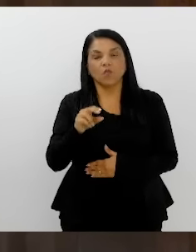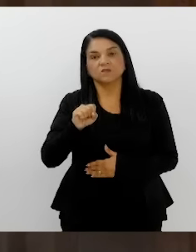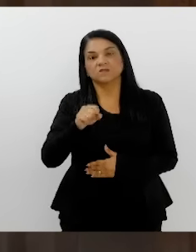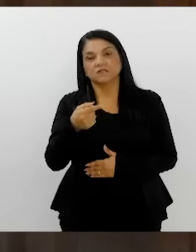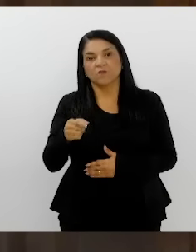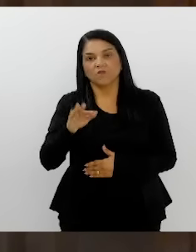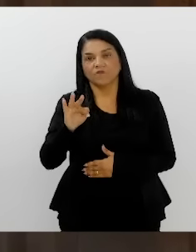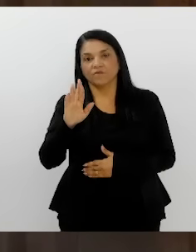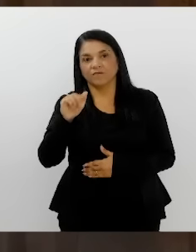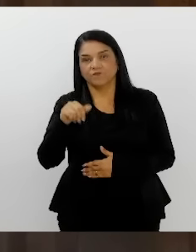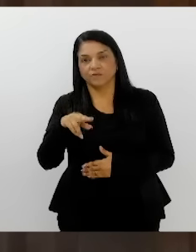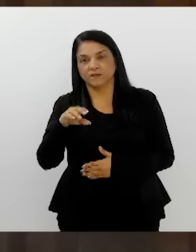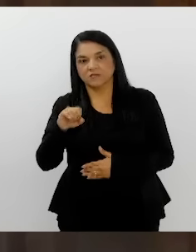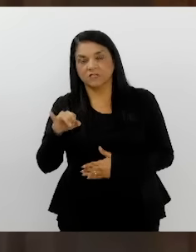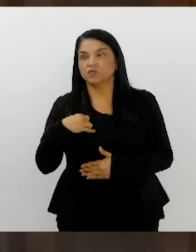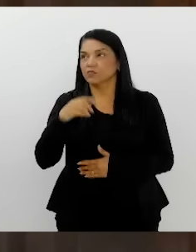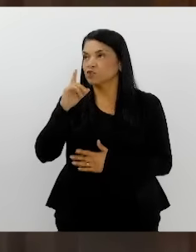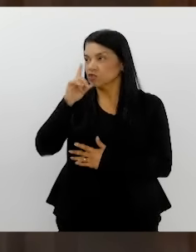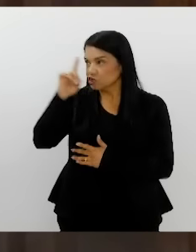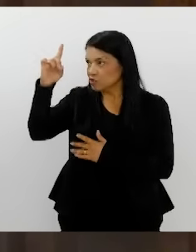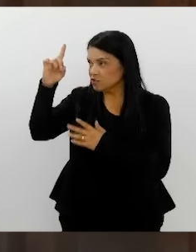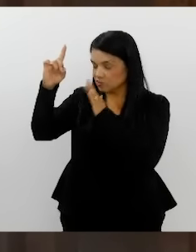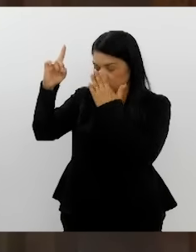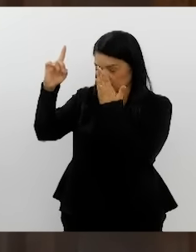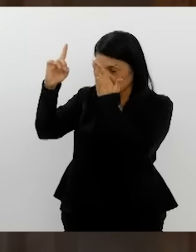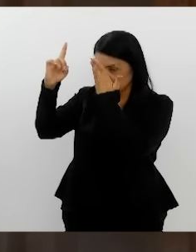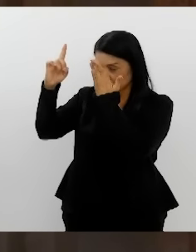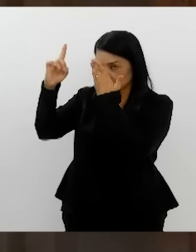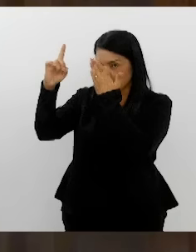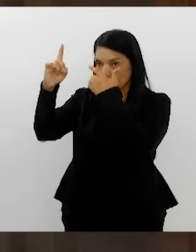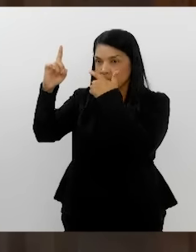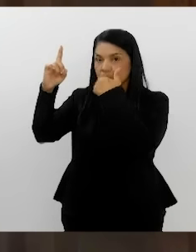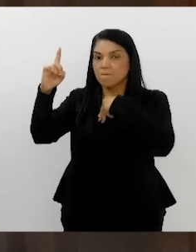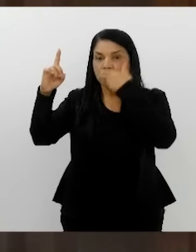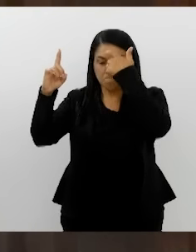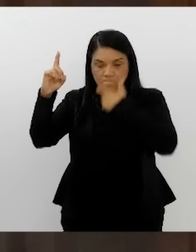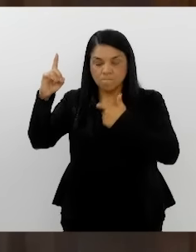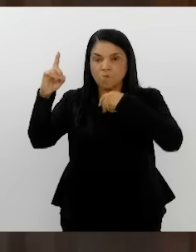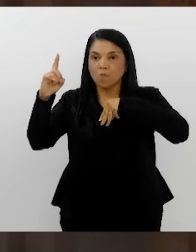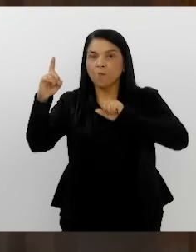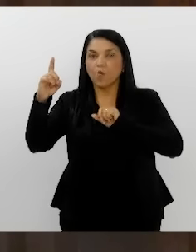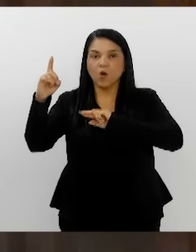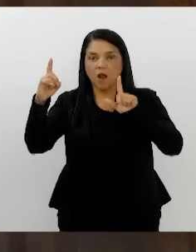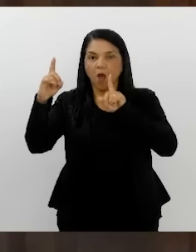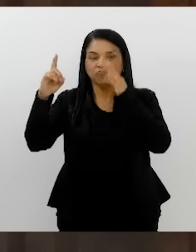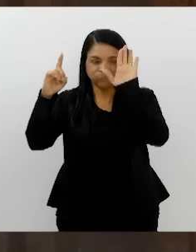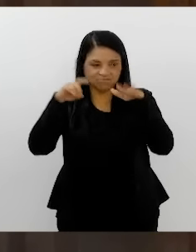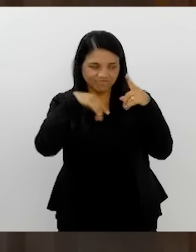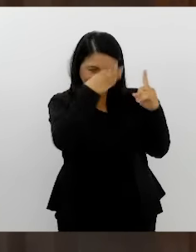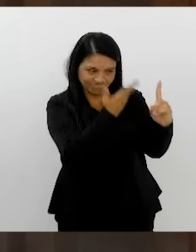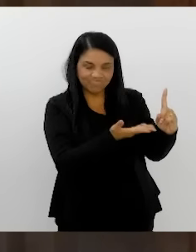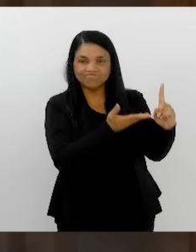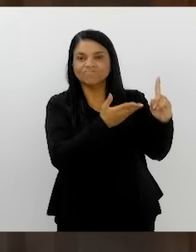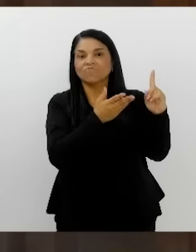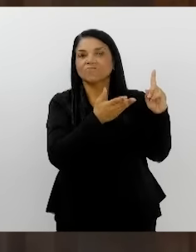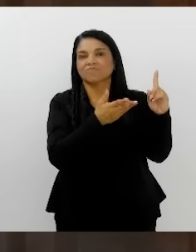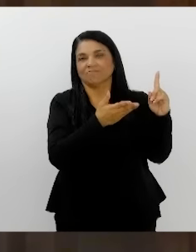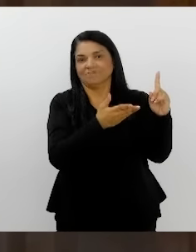teria diante de Deus obrigação moral de fazer esse elogio que farei agora ao nosso fundador, o Monsenhor